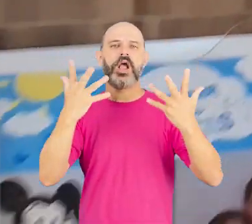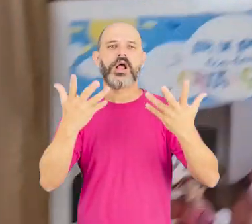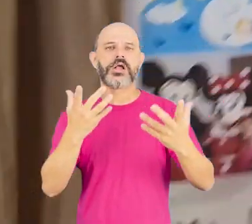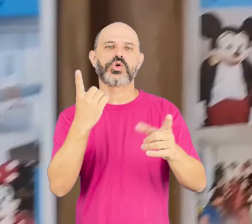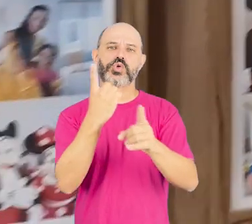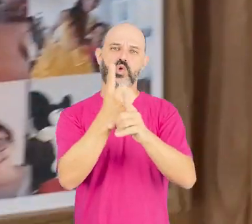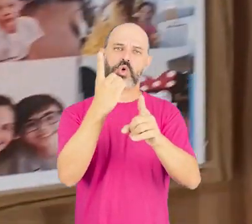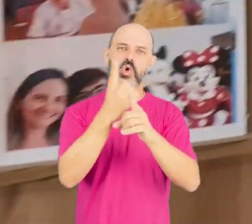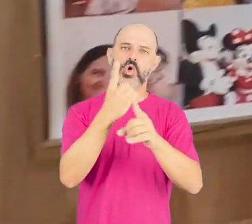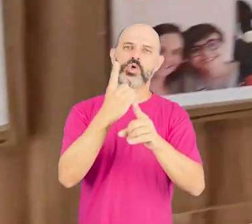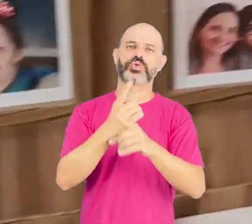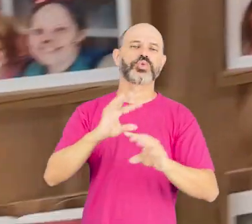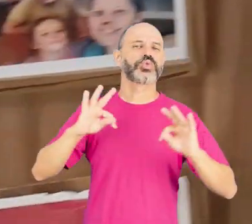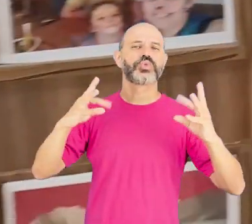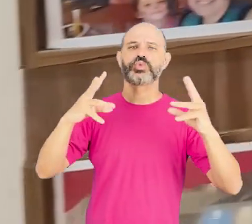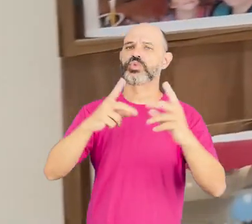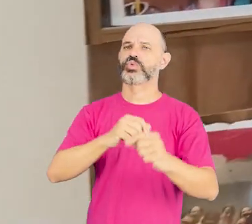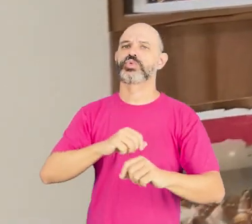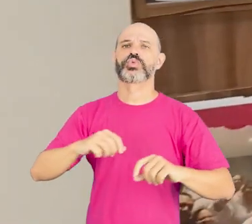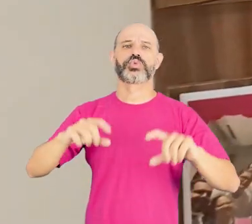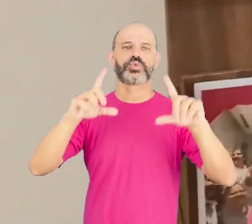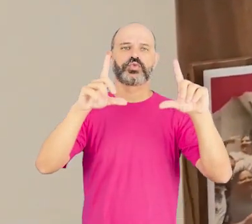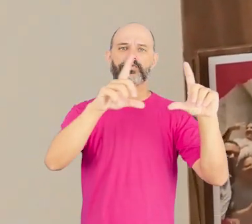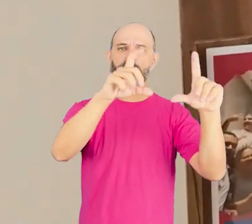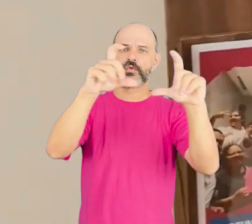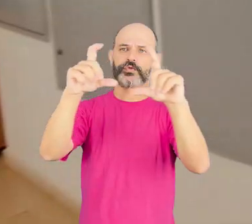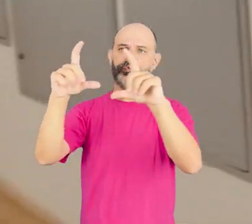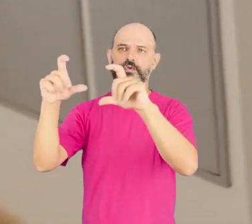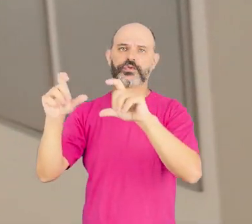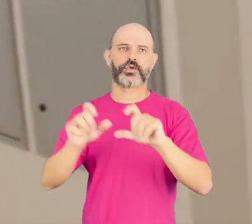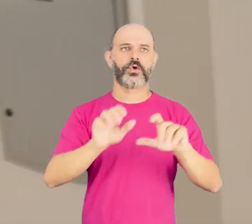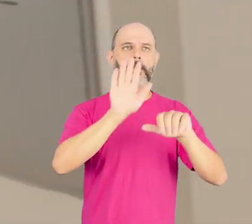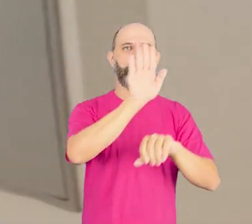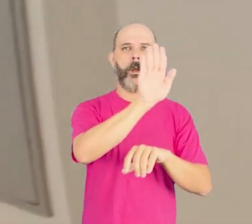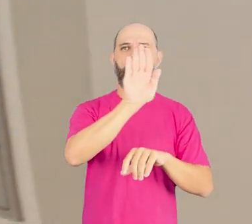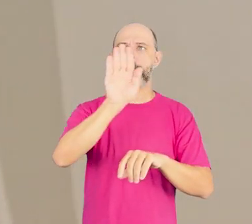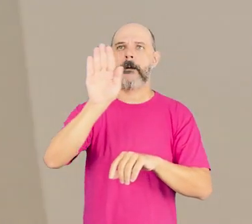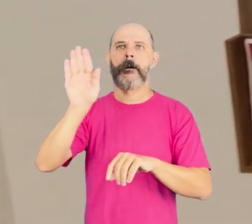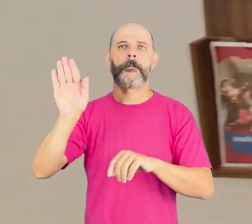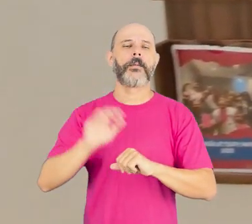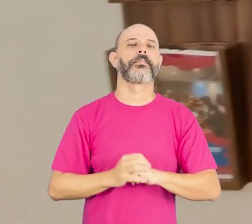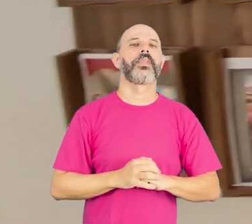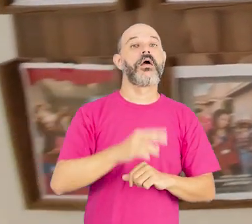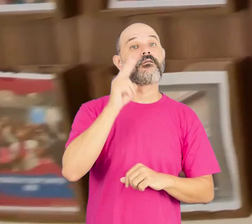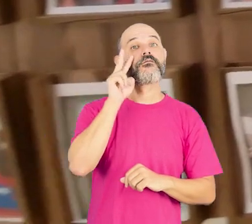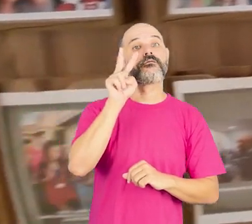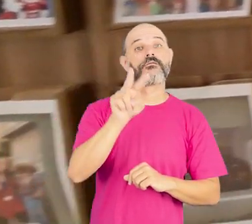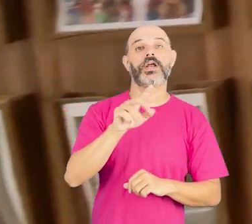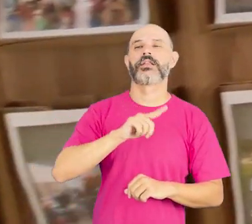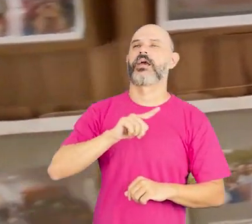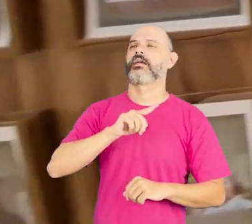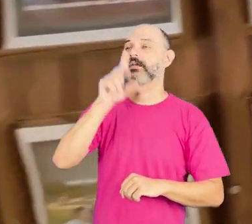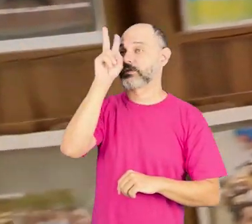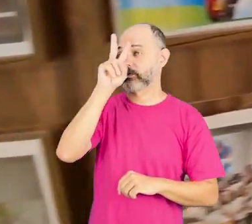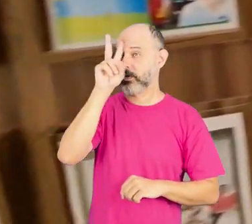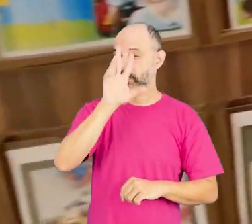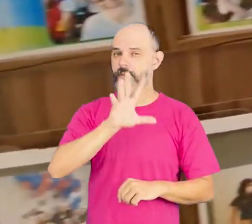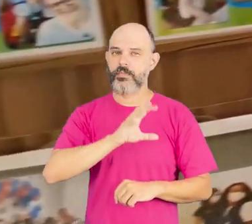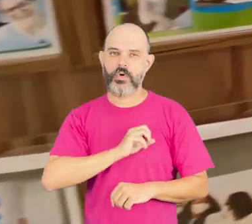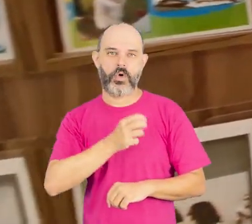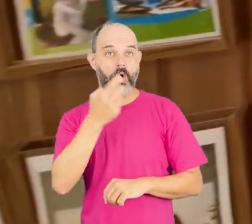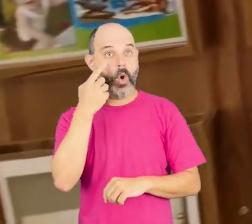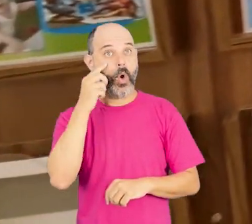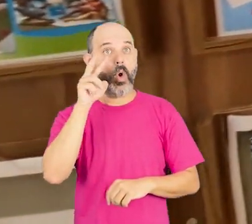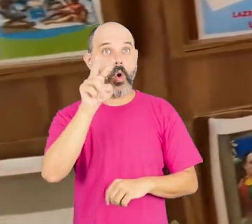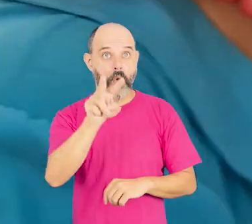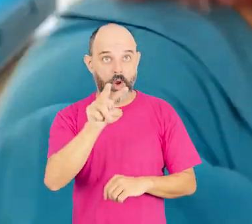eventos, muitos encontros e fica tudo registrado neste mural da entrada. A gente entra e já vê histórias com muito amor.